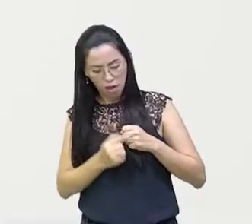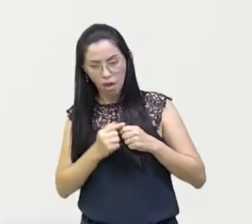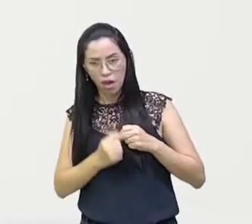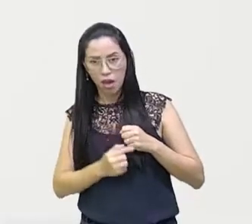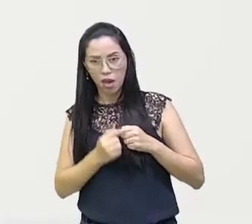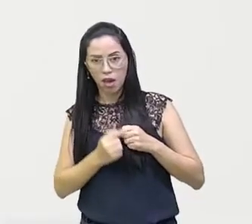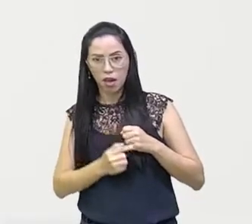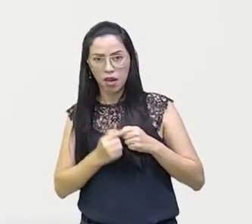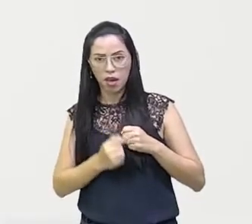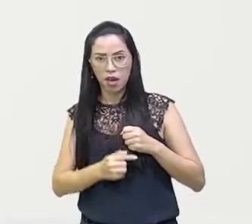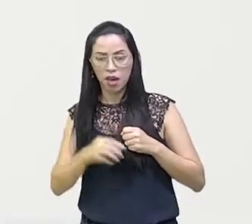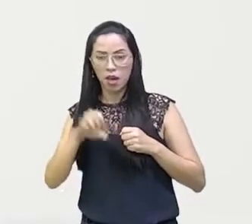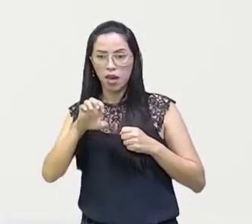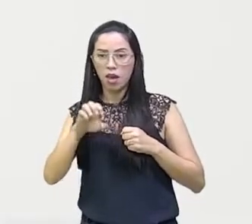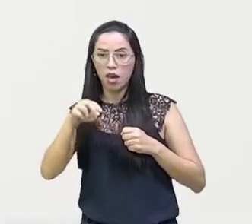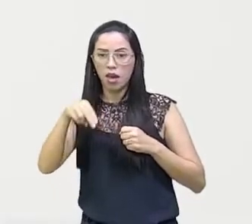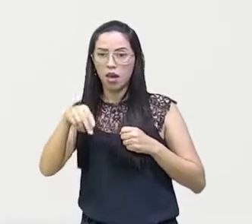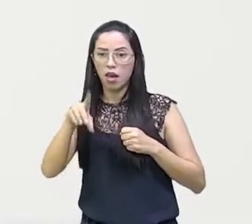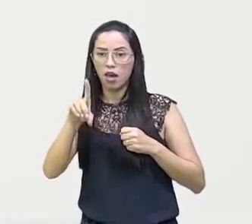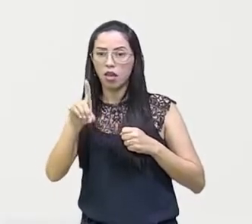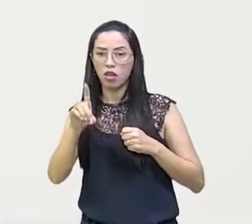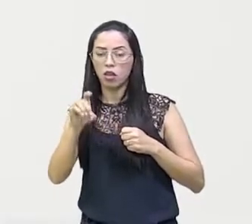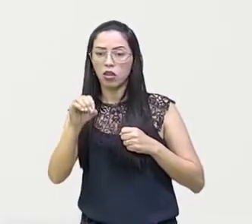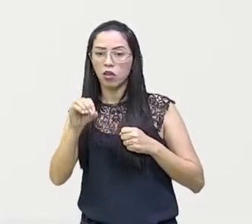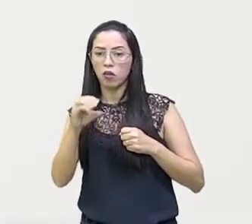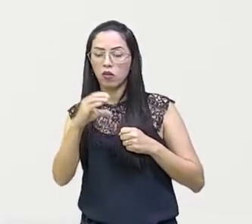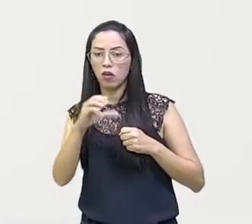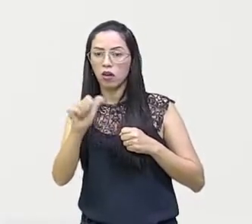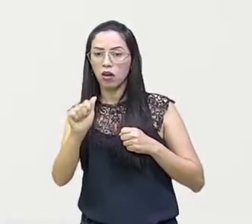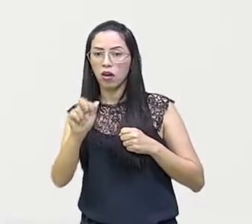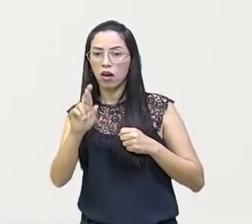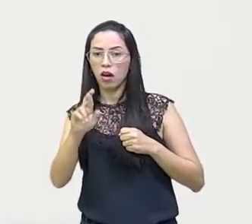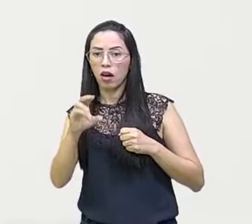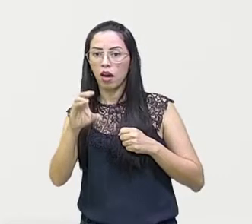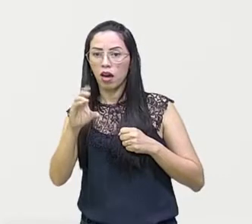a aorta, por onde o sangue sai,